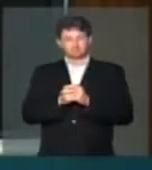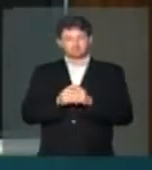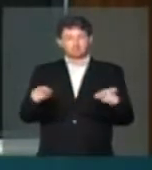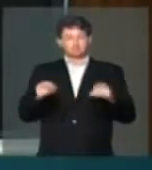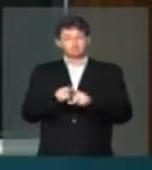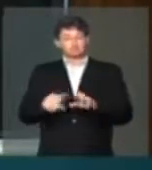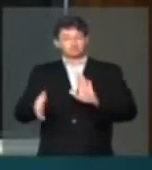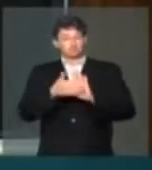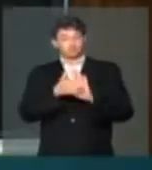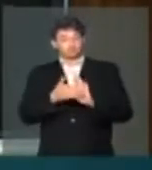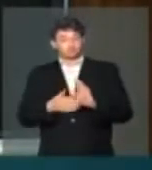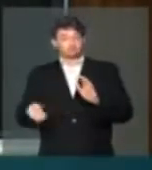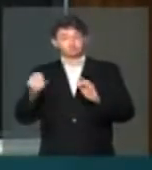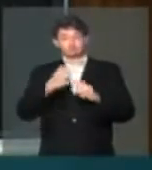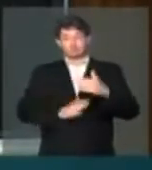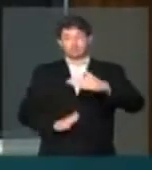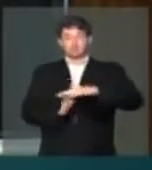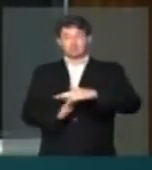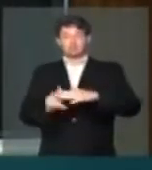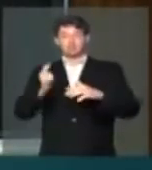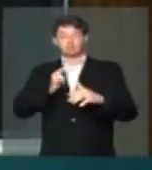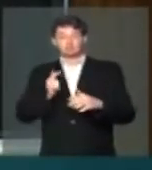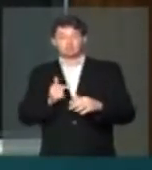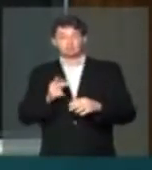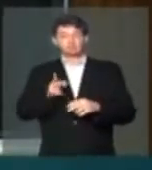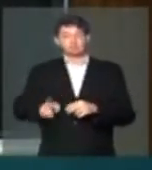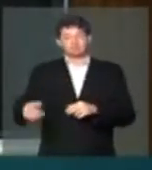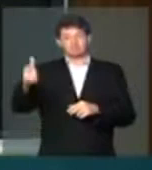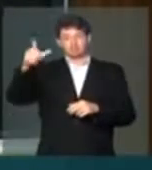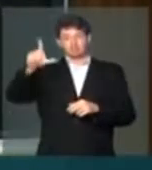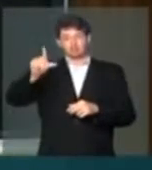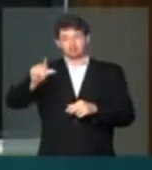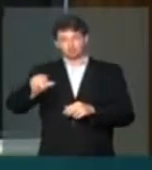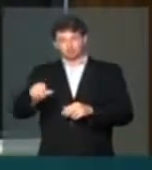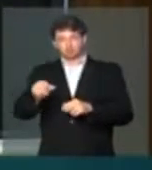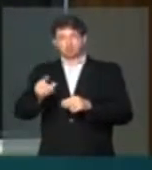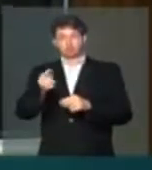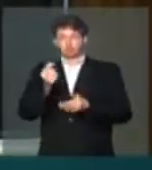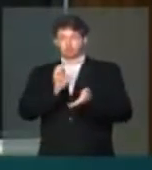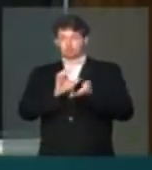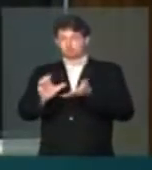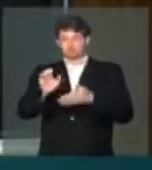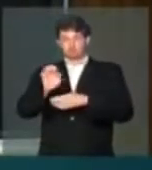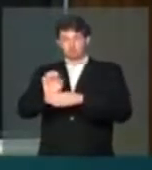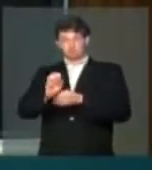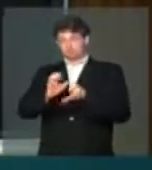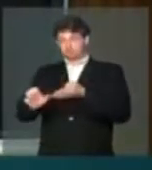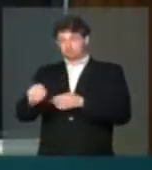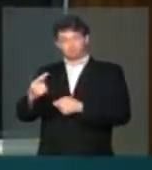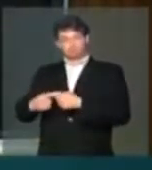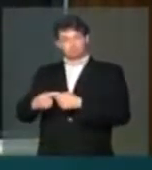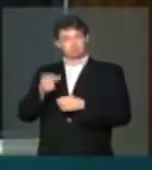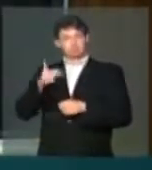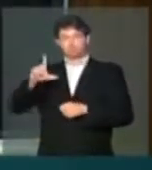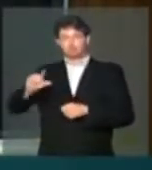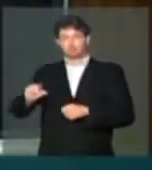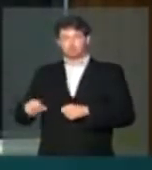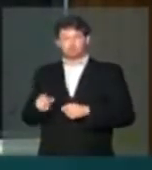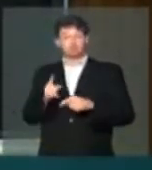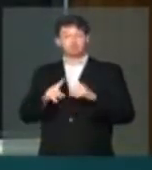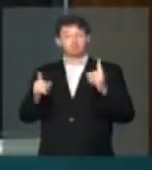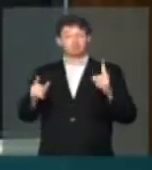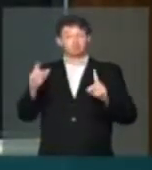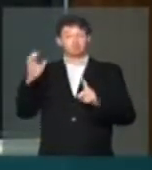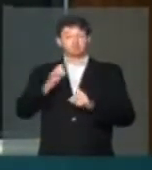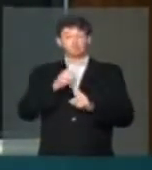surgem propostas para restringir as constantes redução dos repasses aos estados e municípios, a repactuação das dívidas,